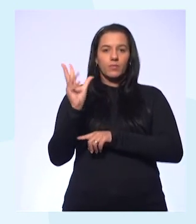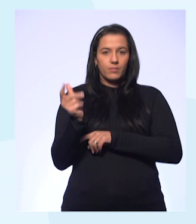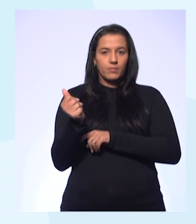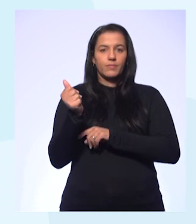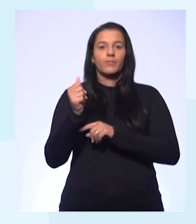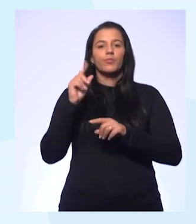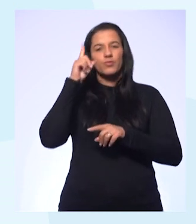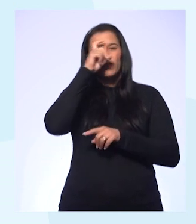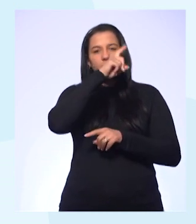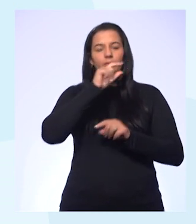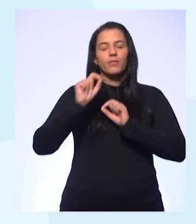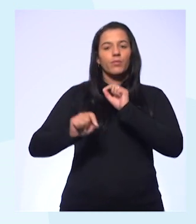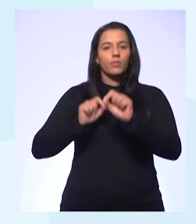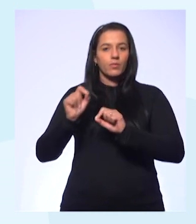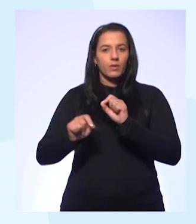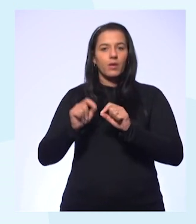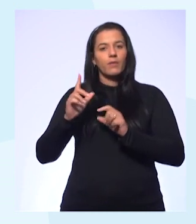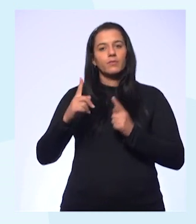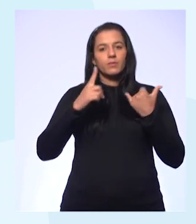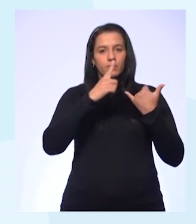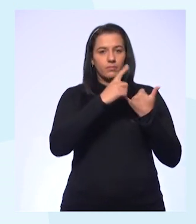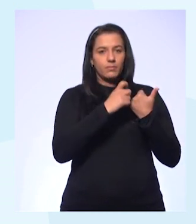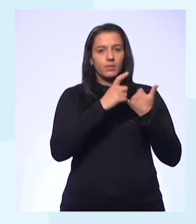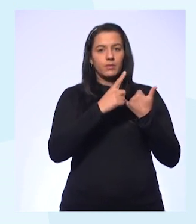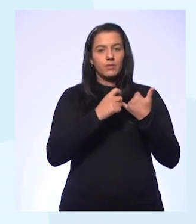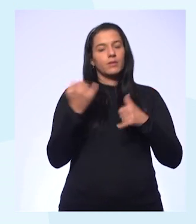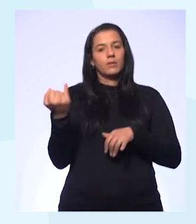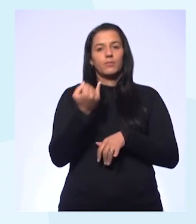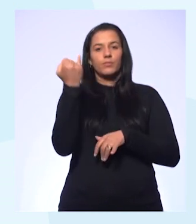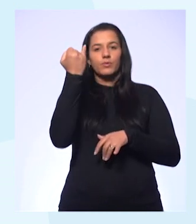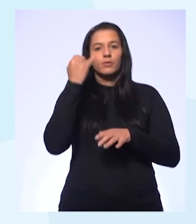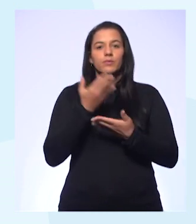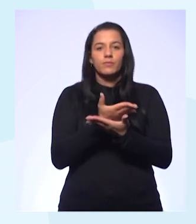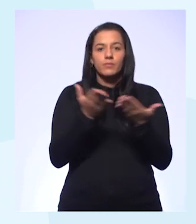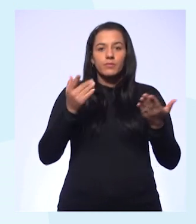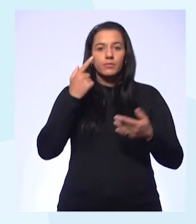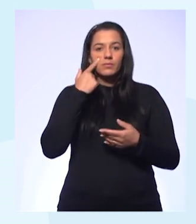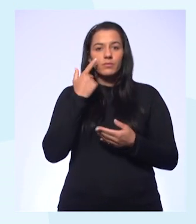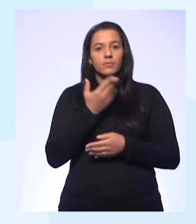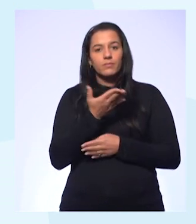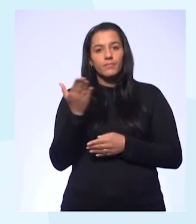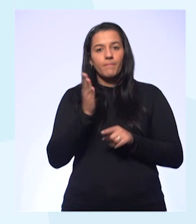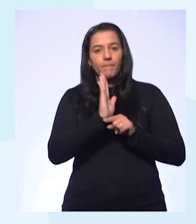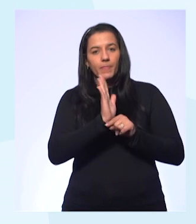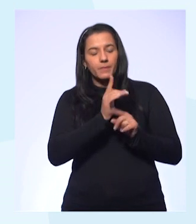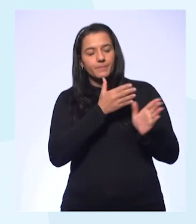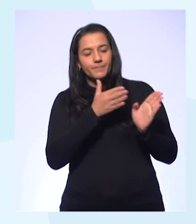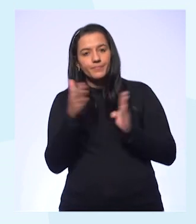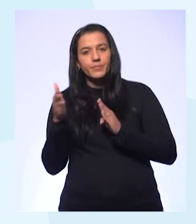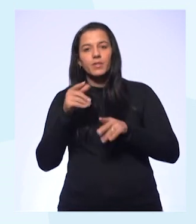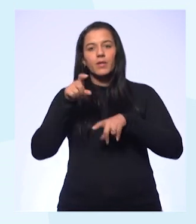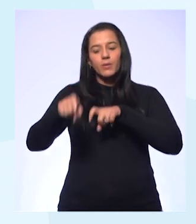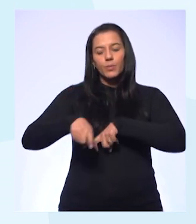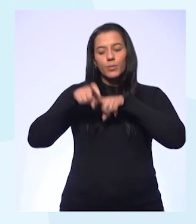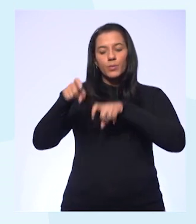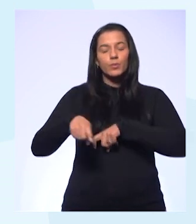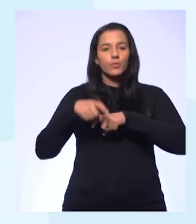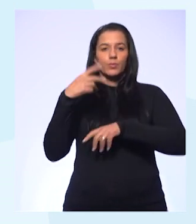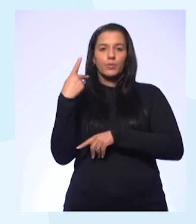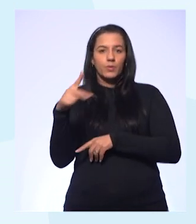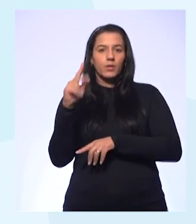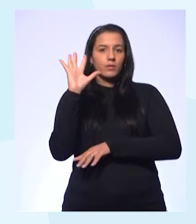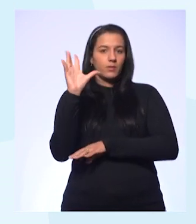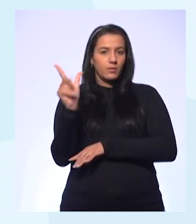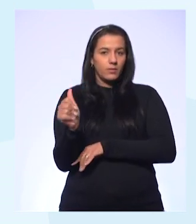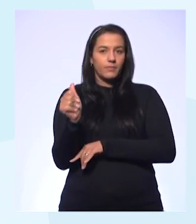entrem nesse link, né, printem aí a tela, que é importante vocês verem, né, essa questão da agricultura da África, porque o que a gente